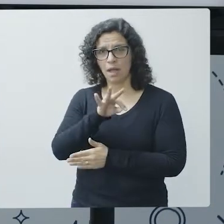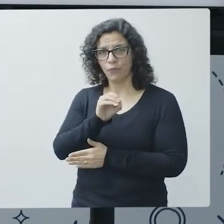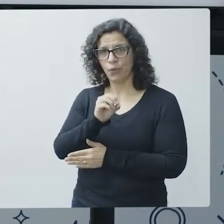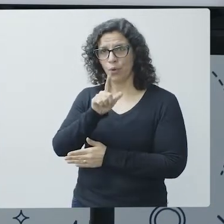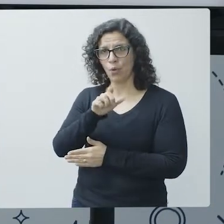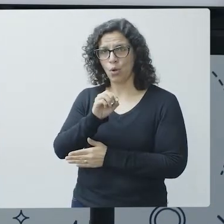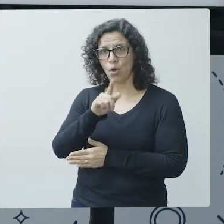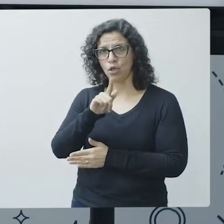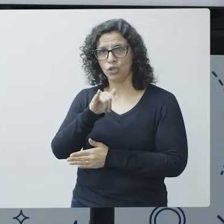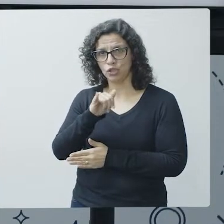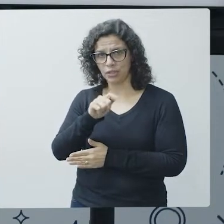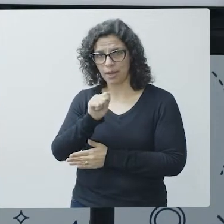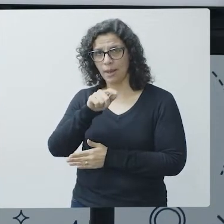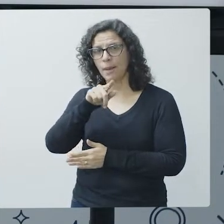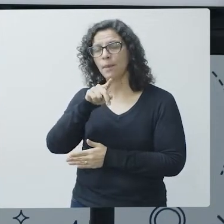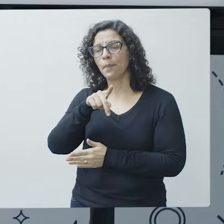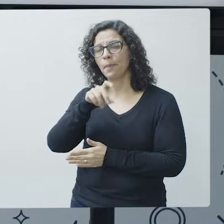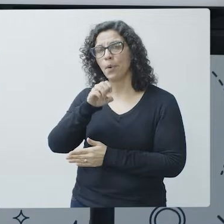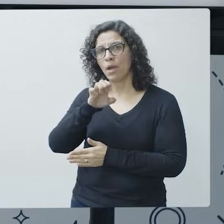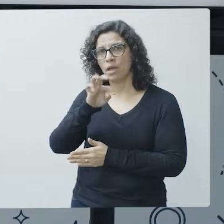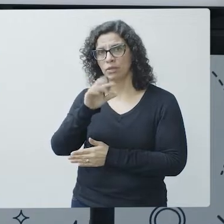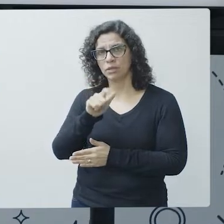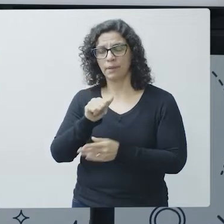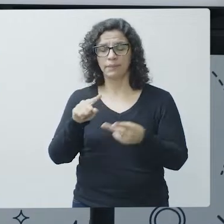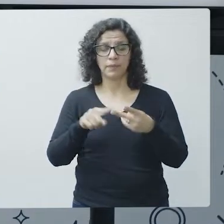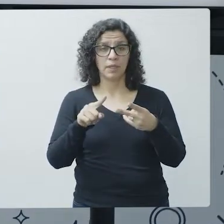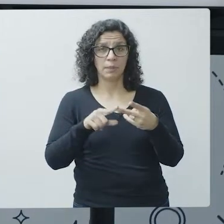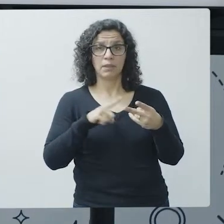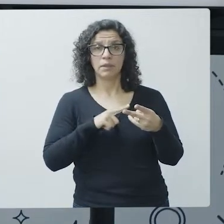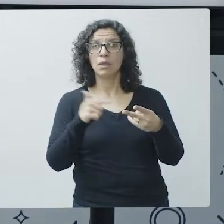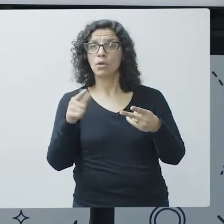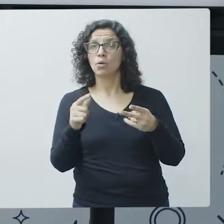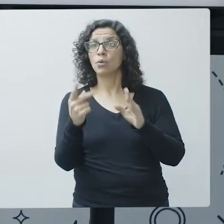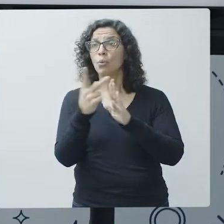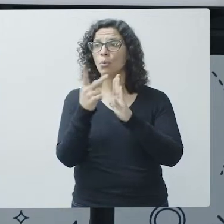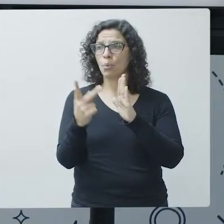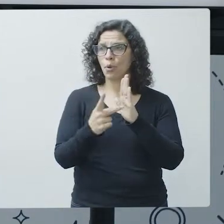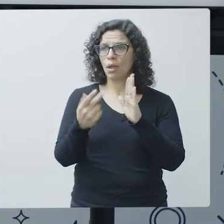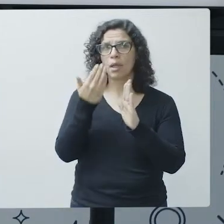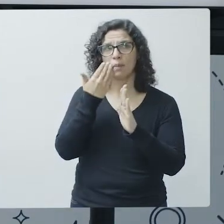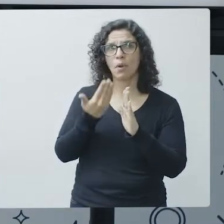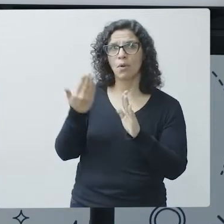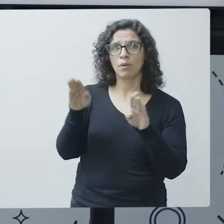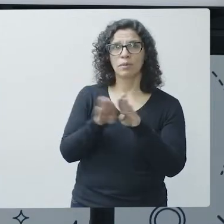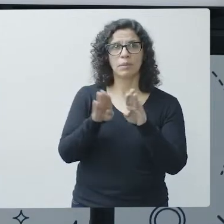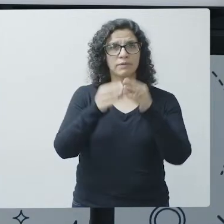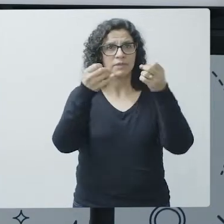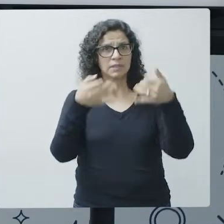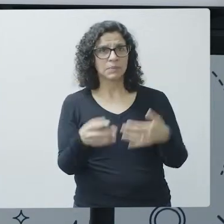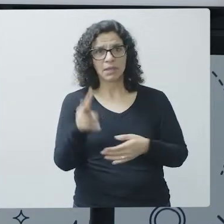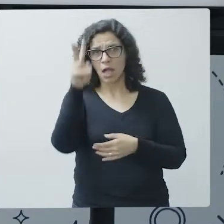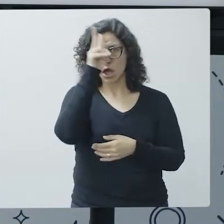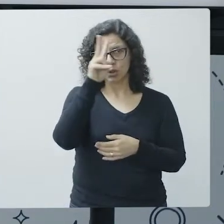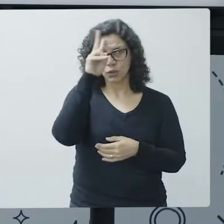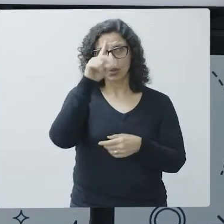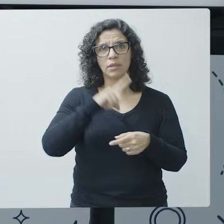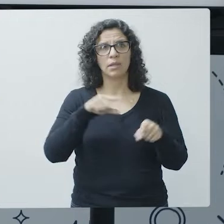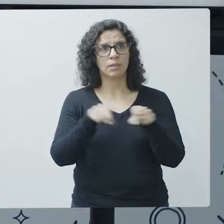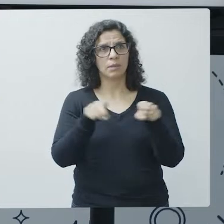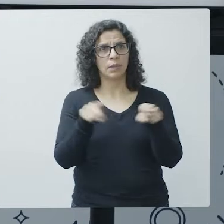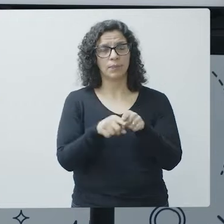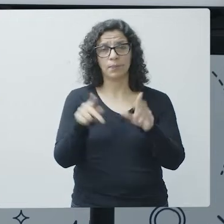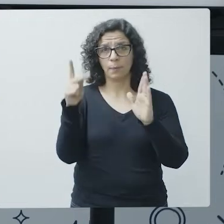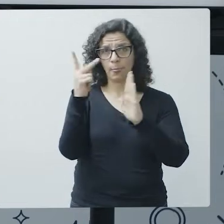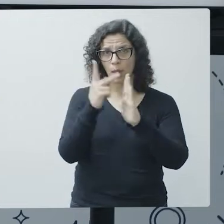Poética, da Cecília Meirelles, e trouxe também um poema que vai contar uma história. É